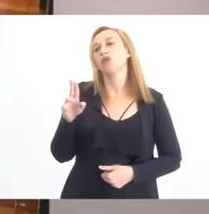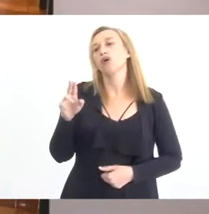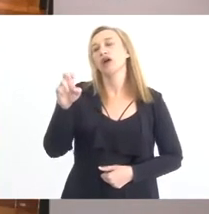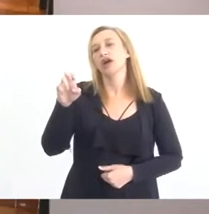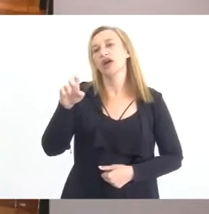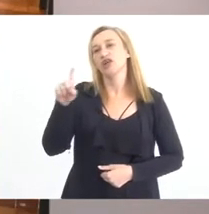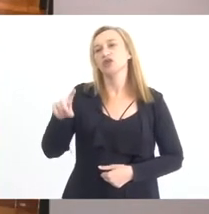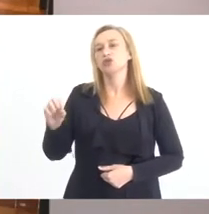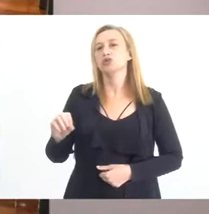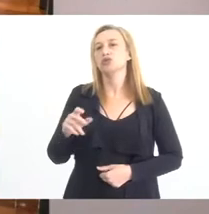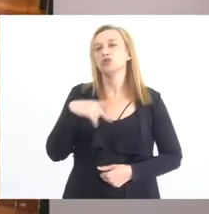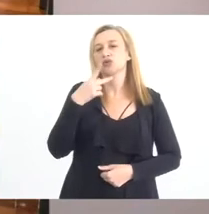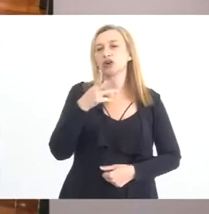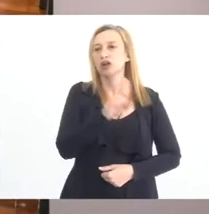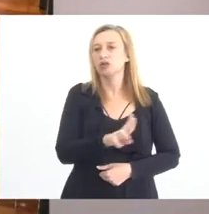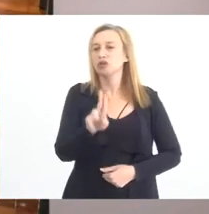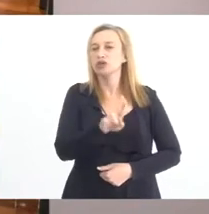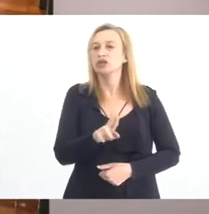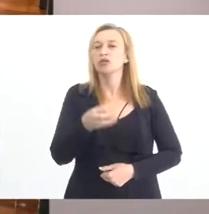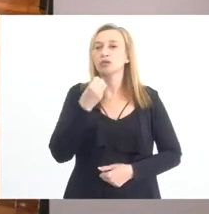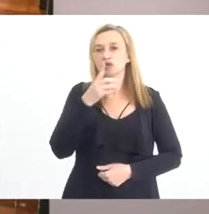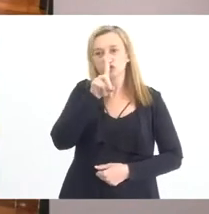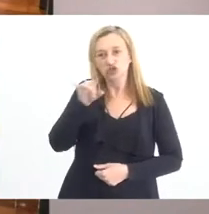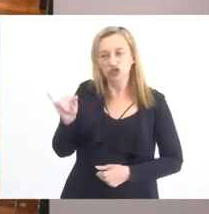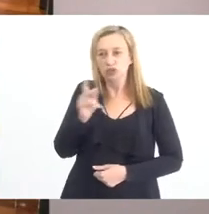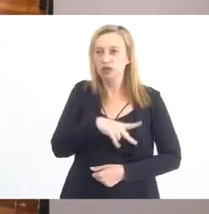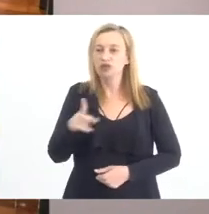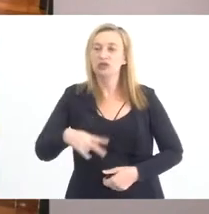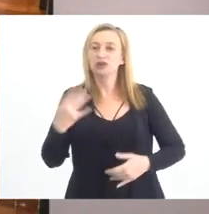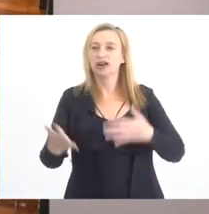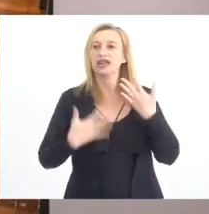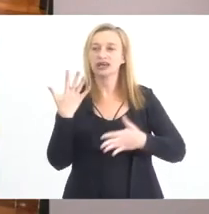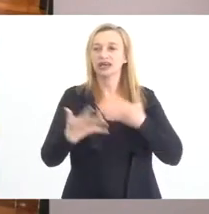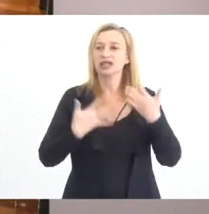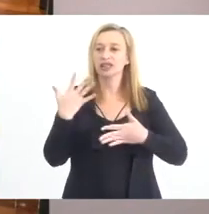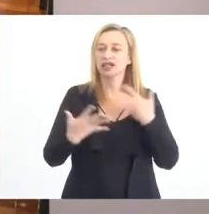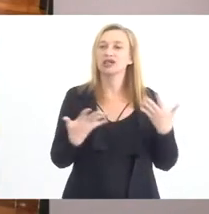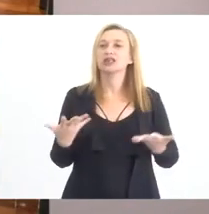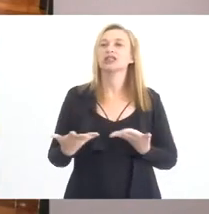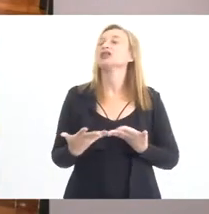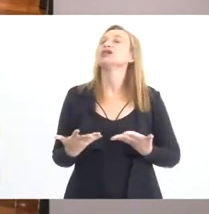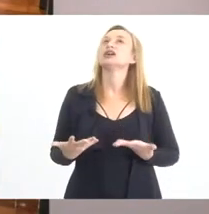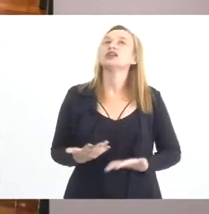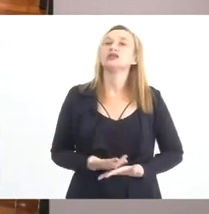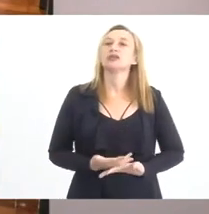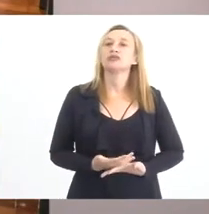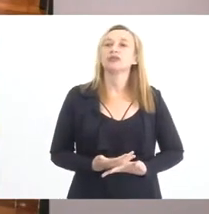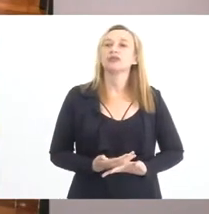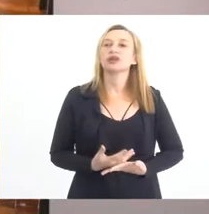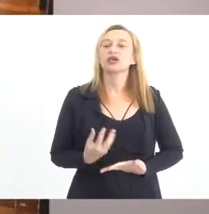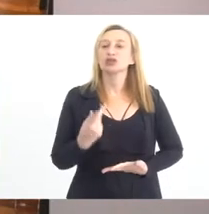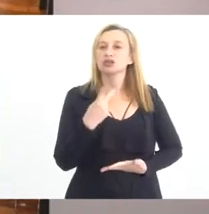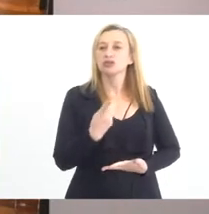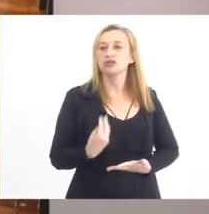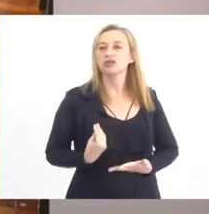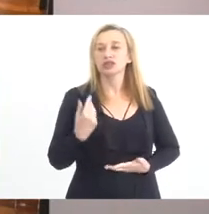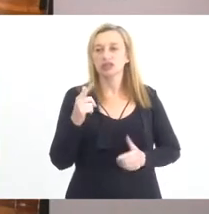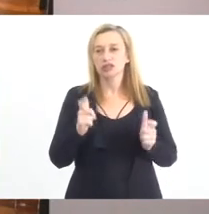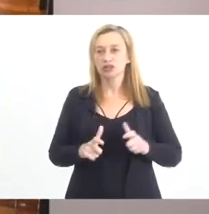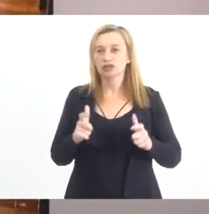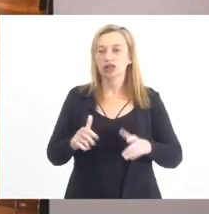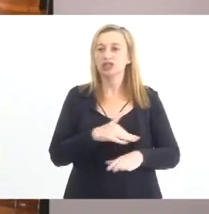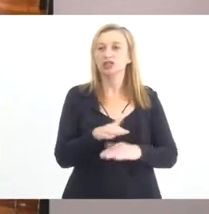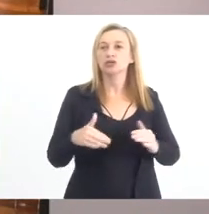palavra. Bom dia, professor Dario. É uma alegria enorme termos a presença sua e de